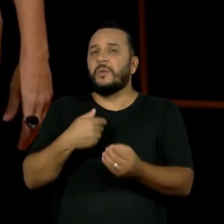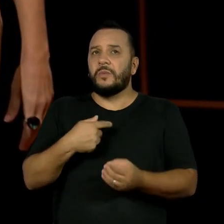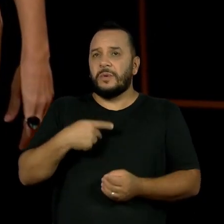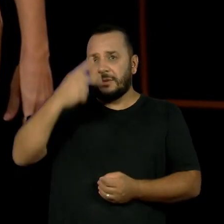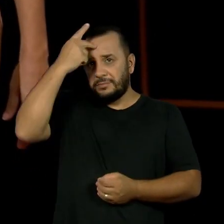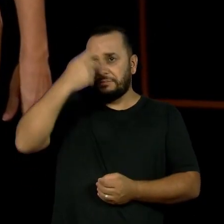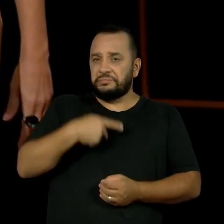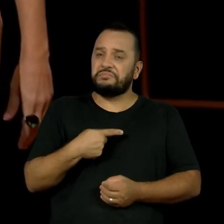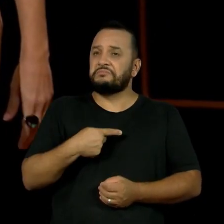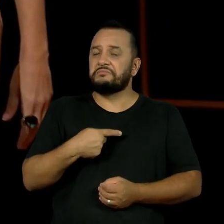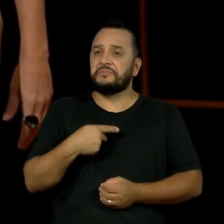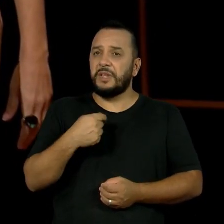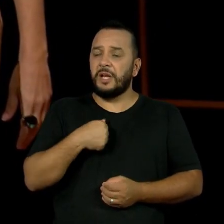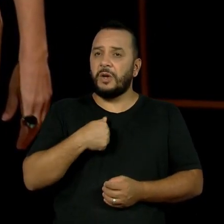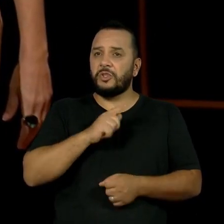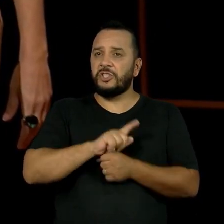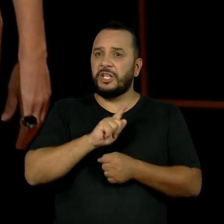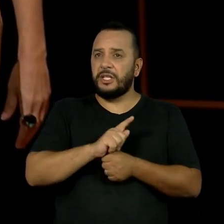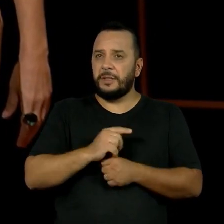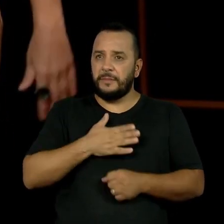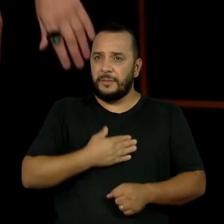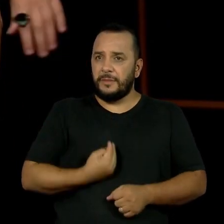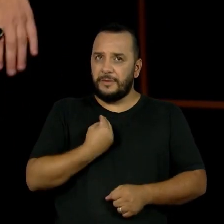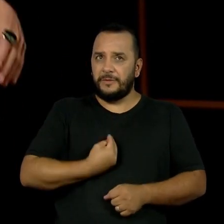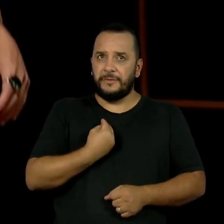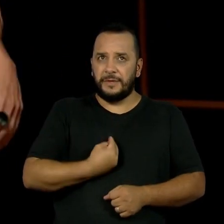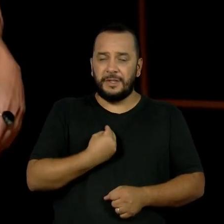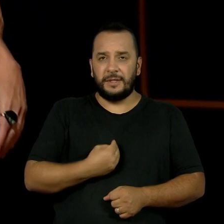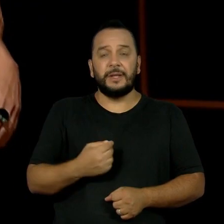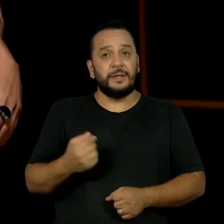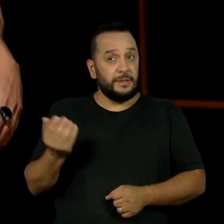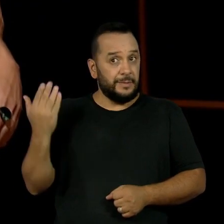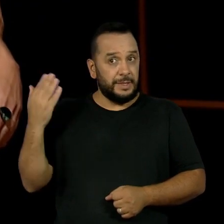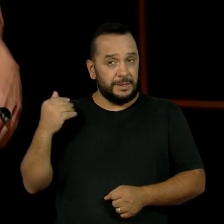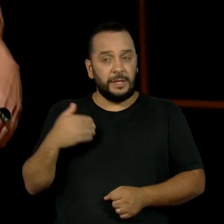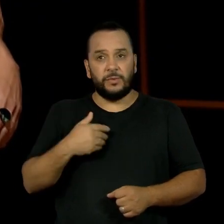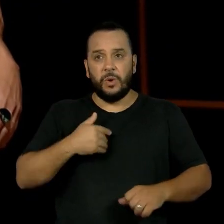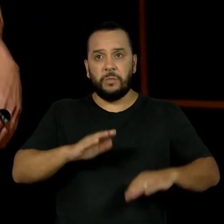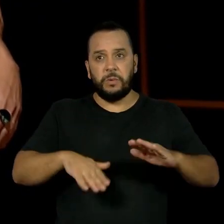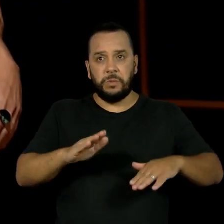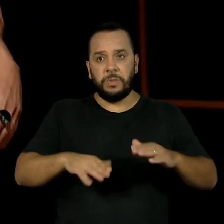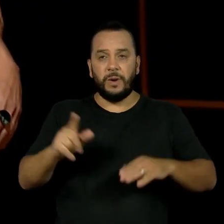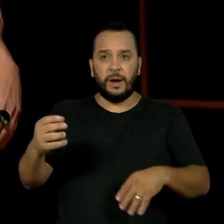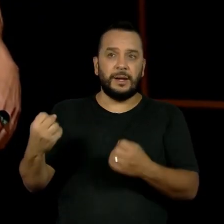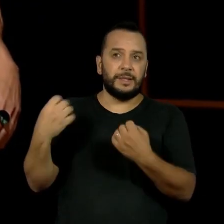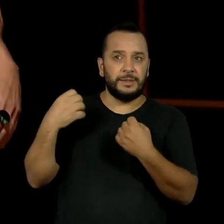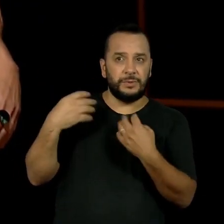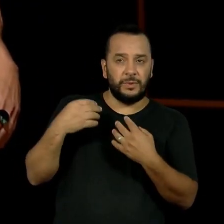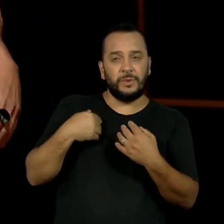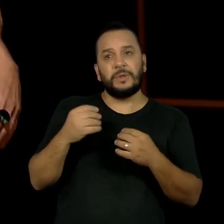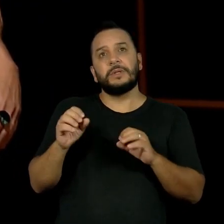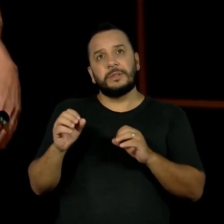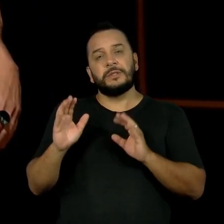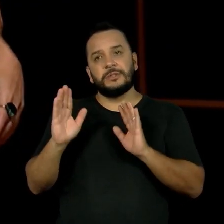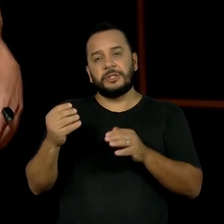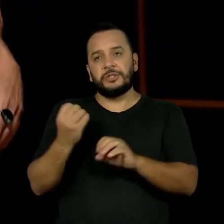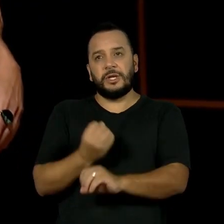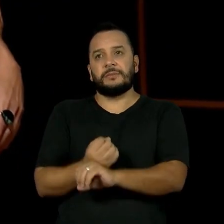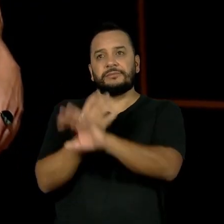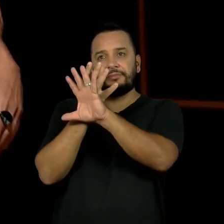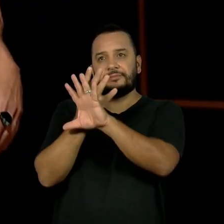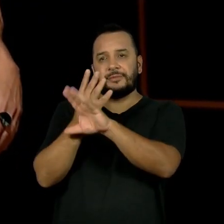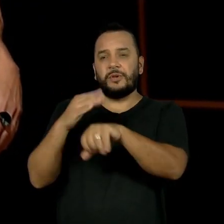autogerir? E na época, então, a gente foi precursor nisso. Ela começou a me dar aula, a gente tinha encontros mensais pelo